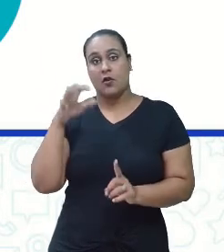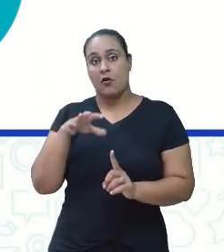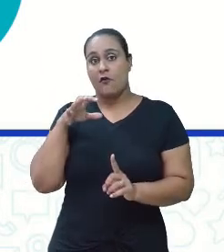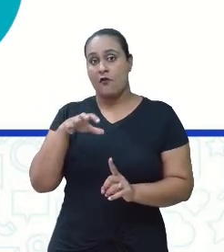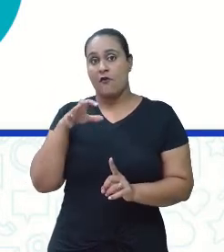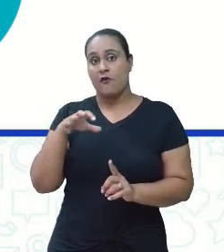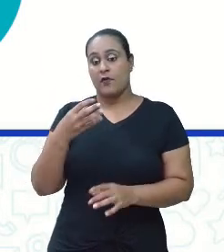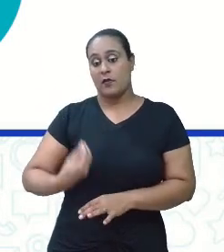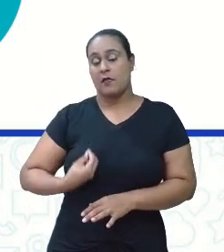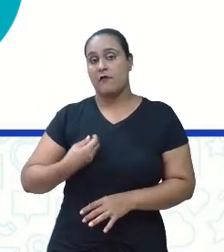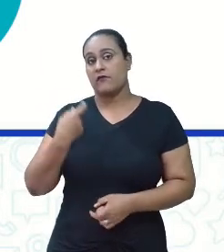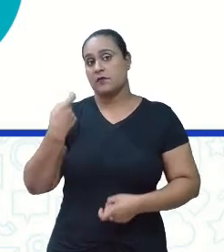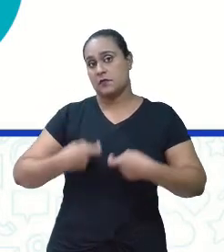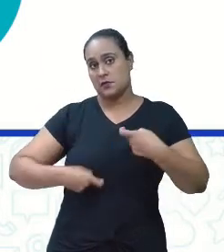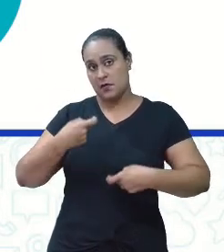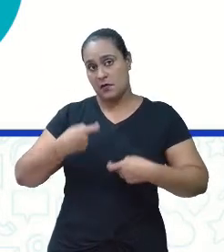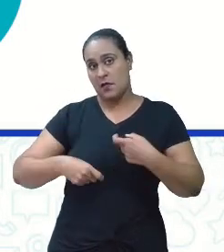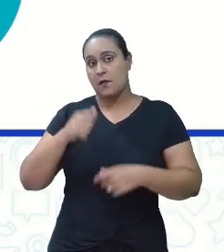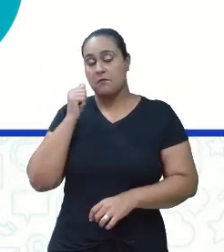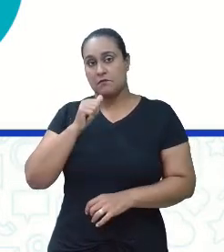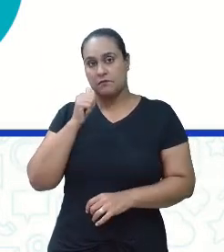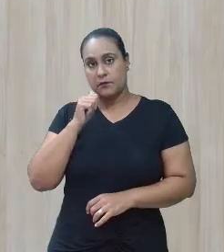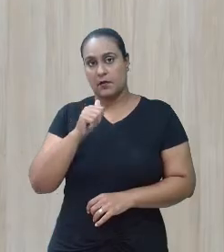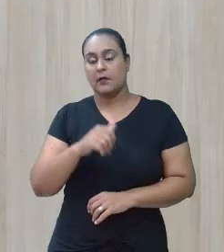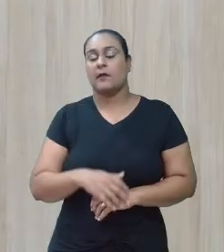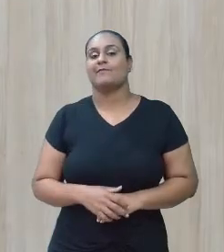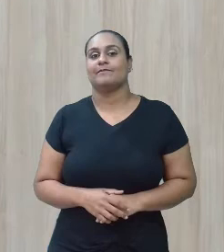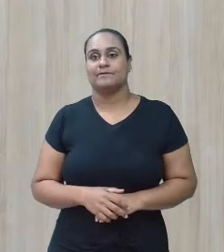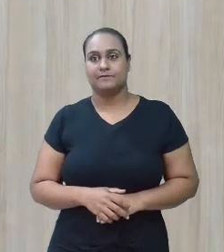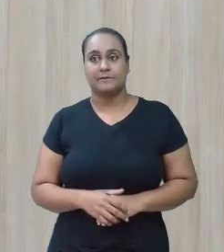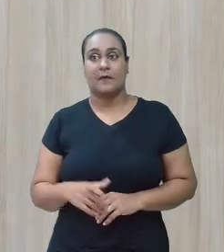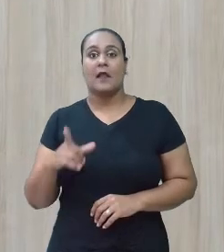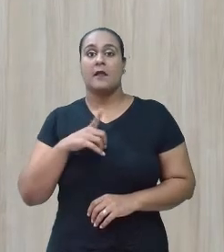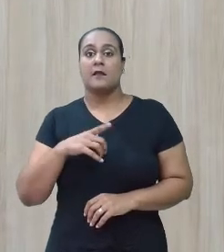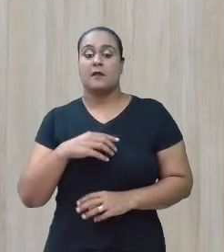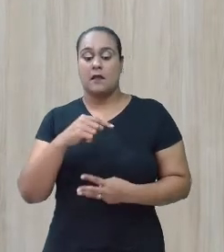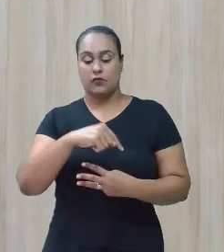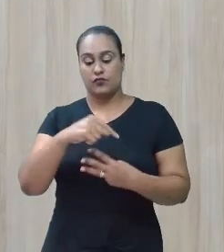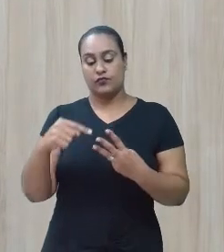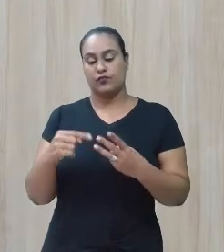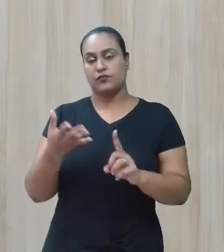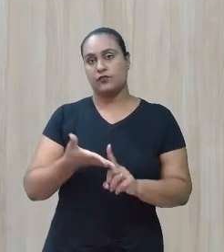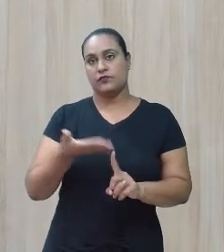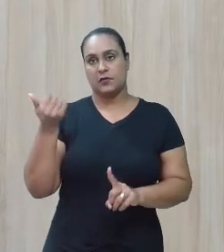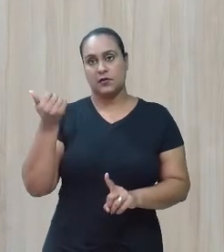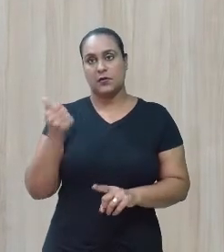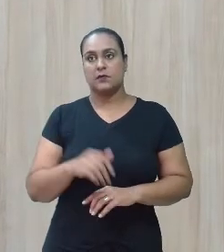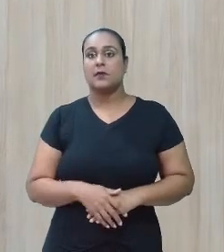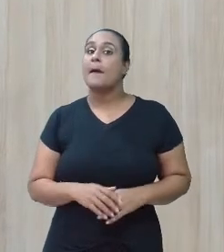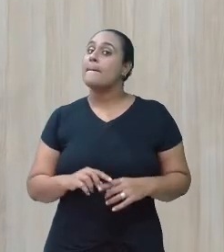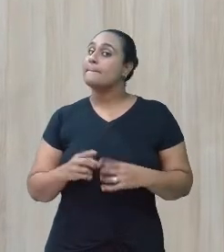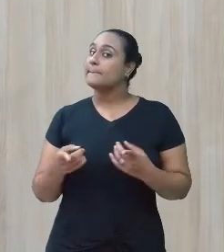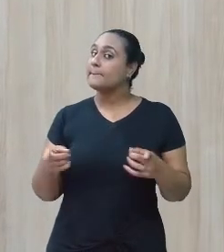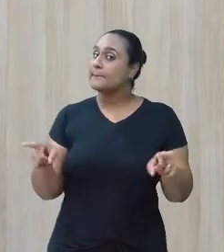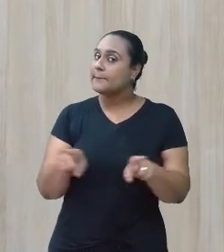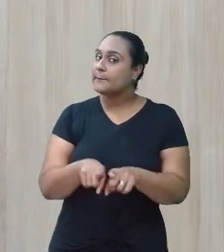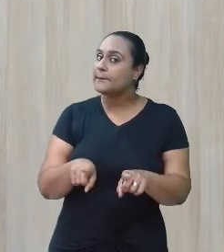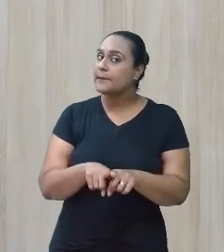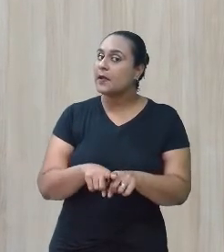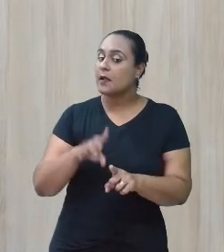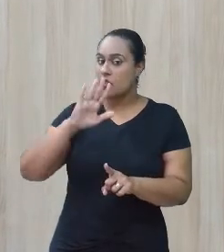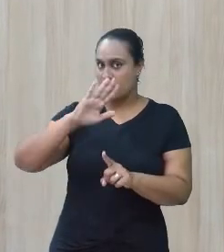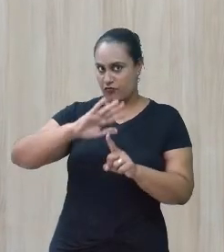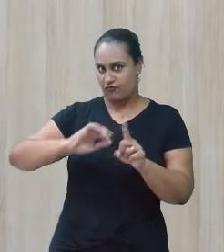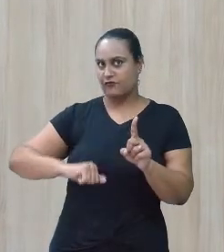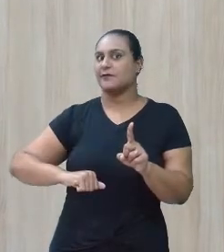na vida sexual da mulher. Então, ele tem essas 3 vantagens. Mas também ele